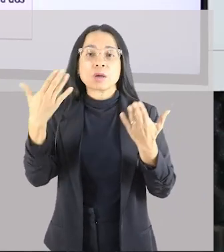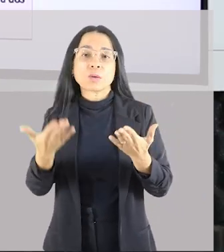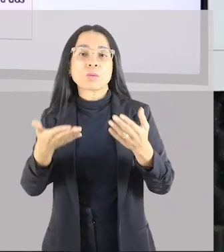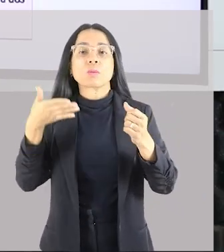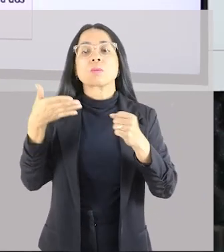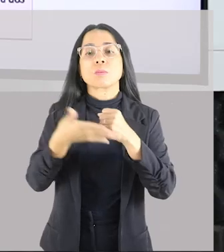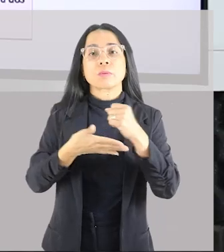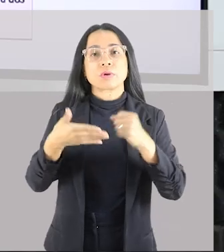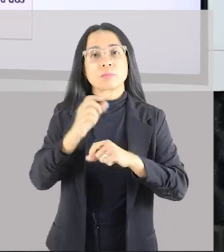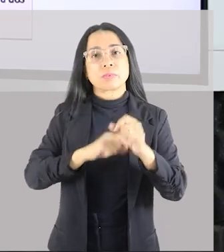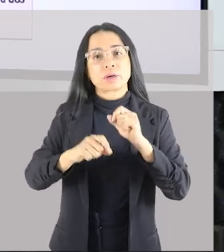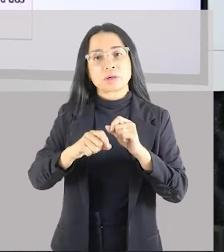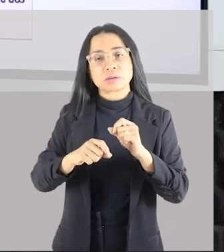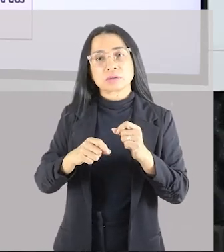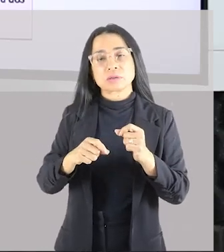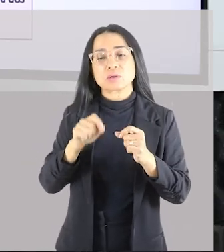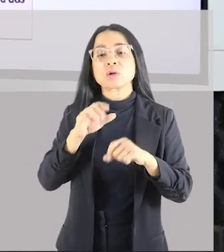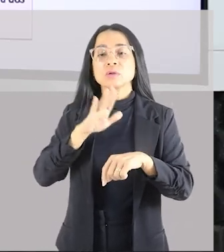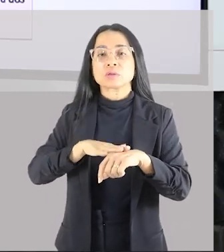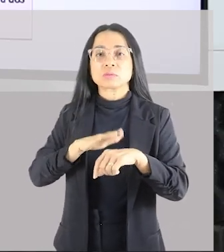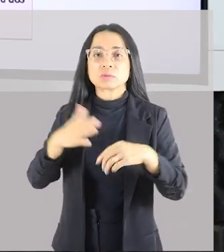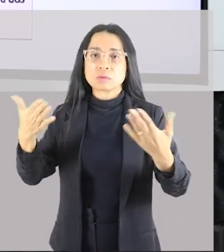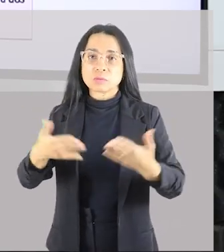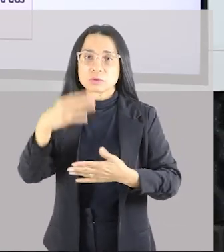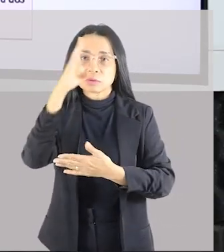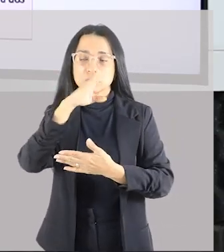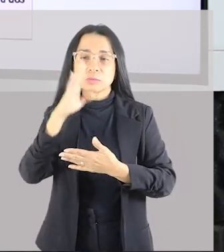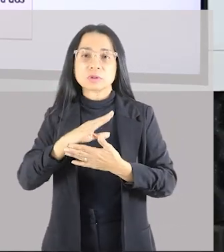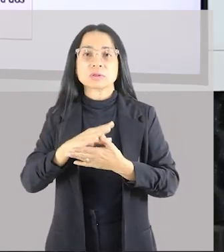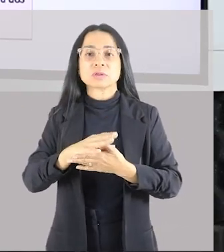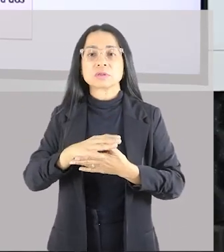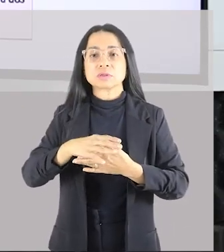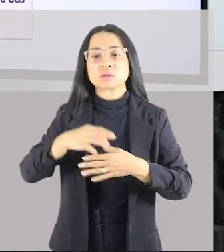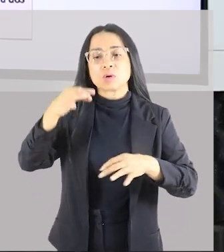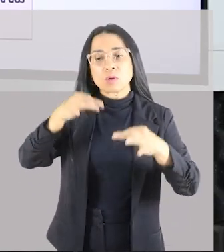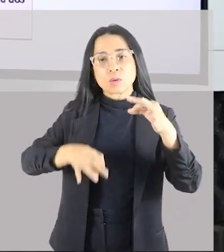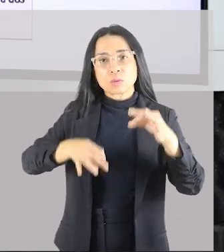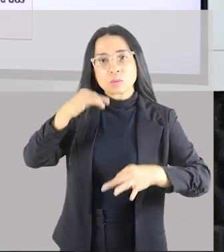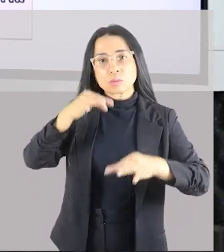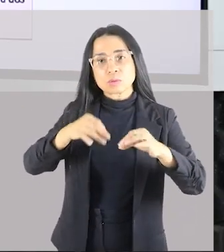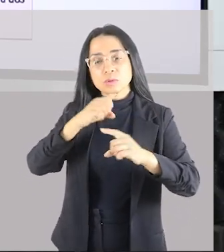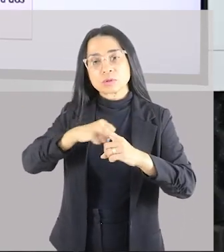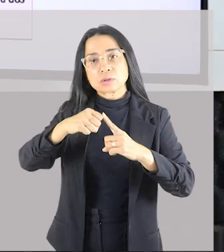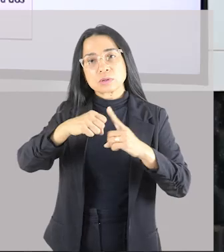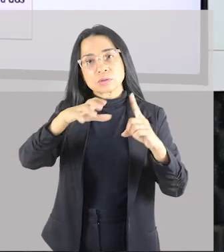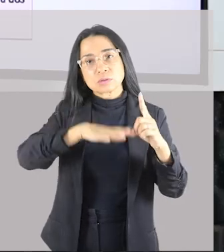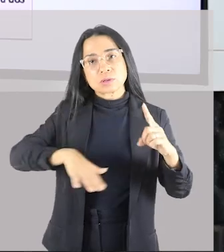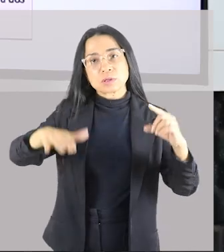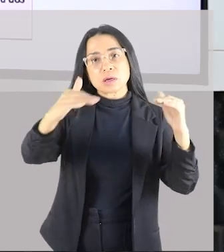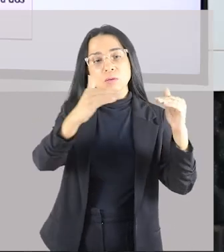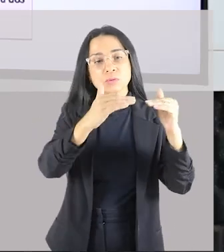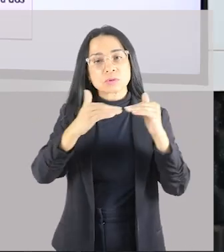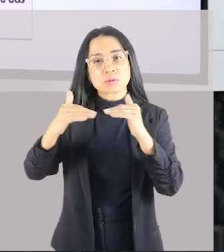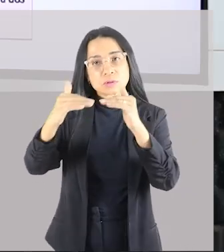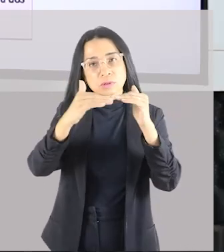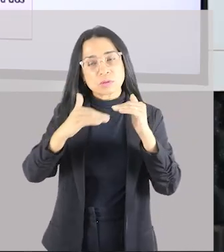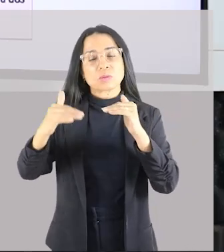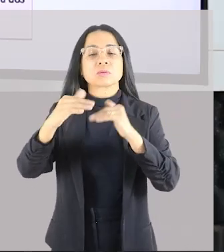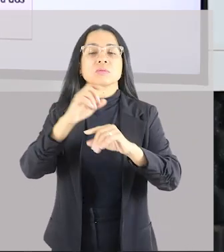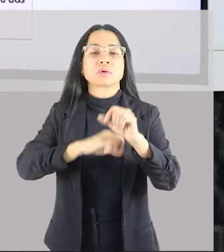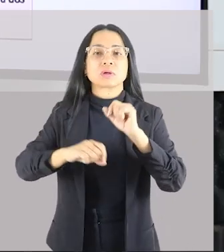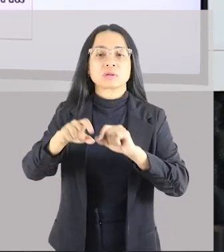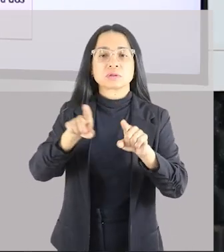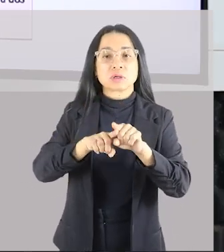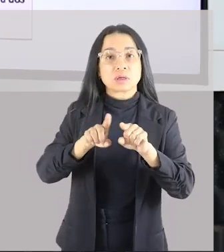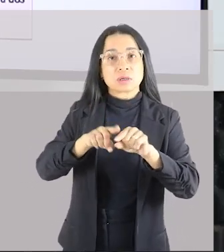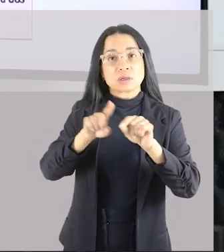Brasil, de justiça social, de equidade e de políticas públicas na tentativa de igualdade de